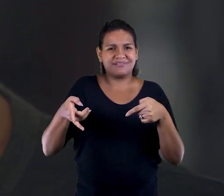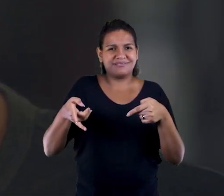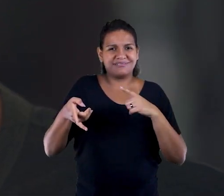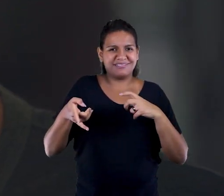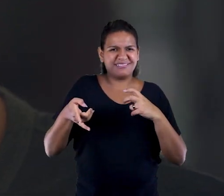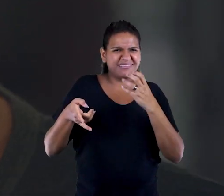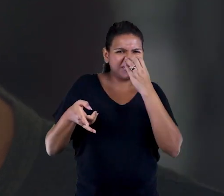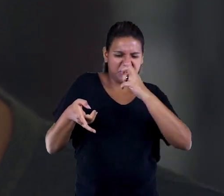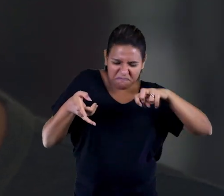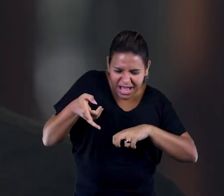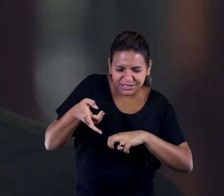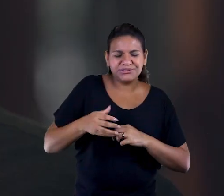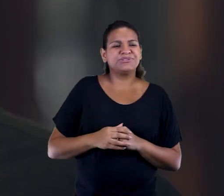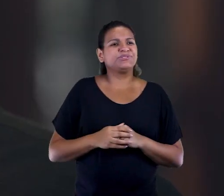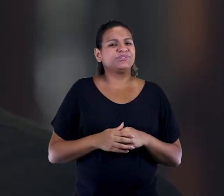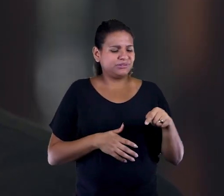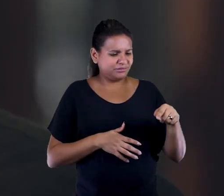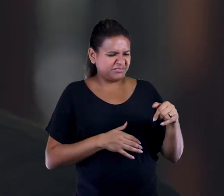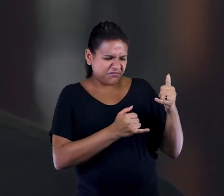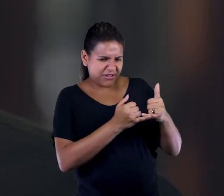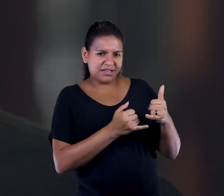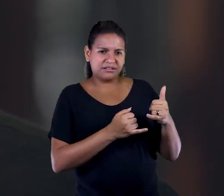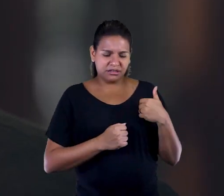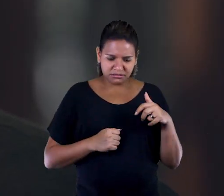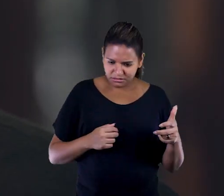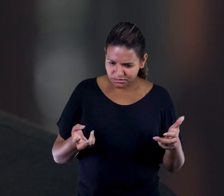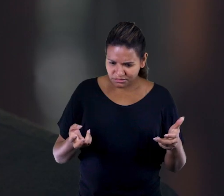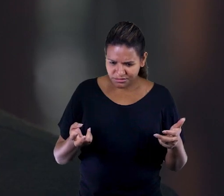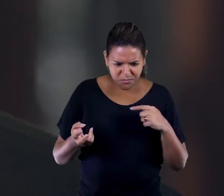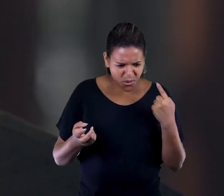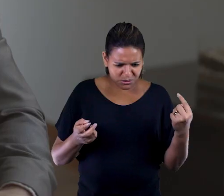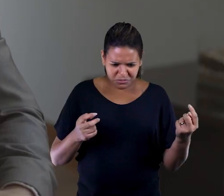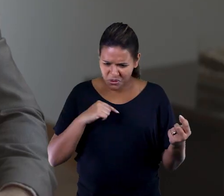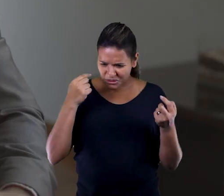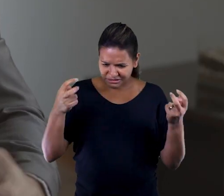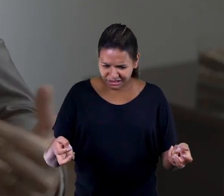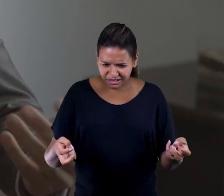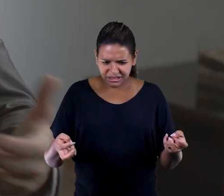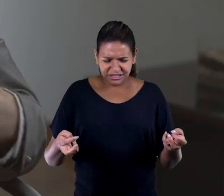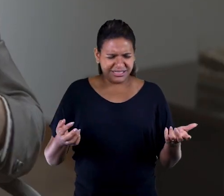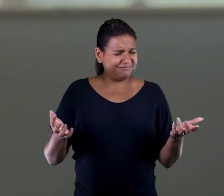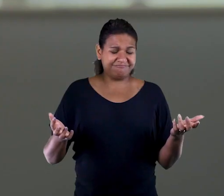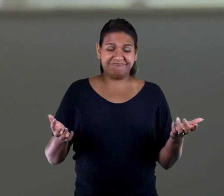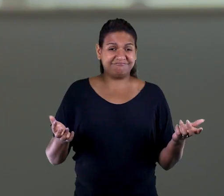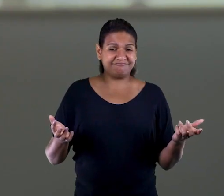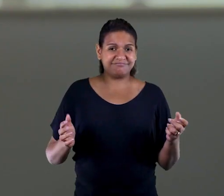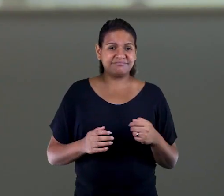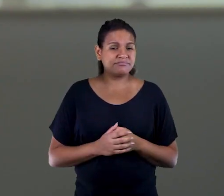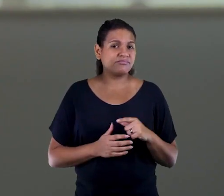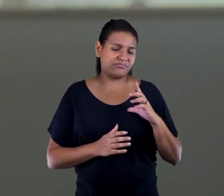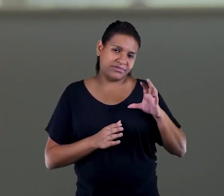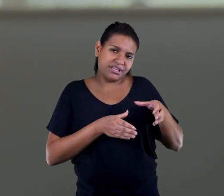numa gaiola de ferro. Eu olhei no chão assim, 2 cães mortos. Equipes que foram direcionadas